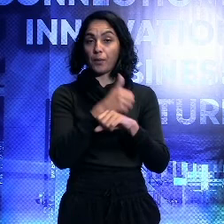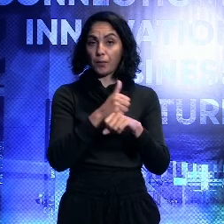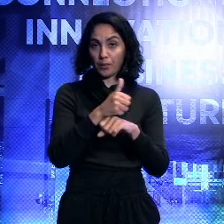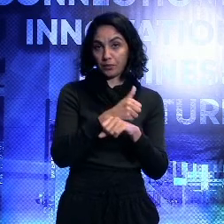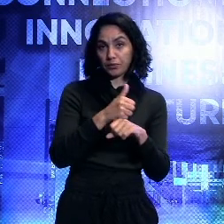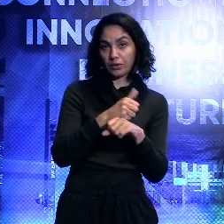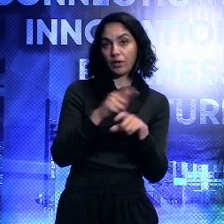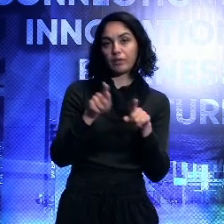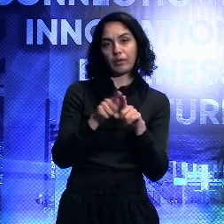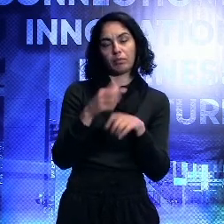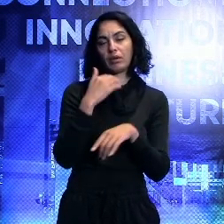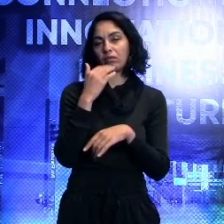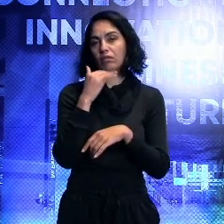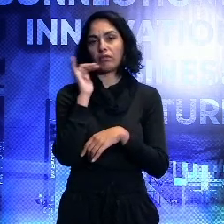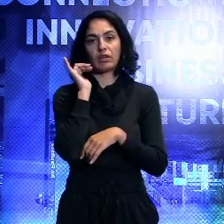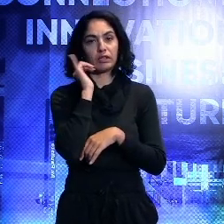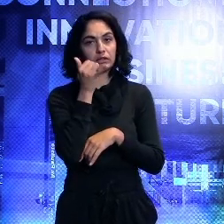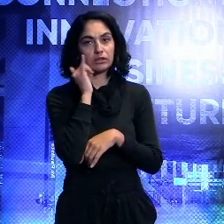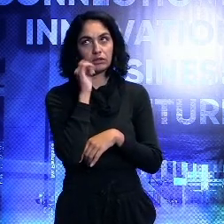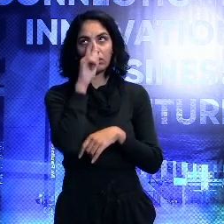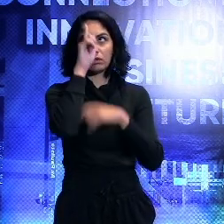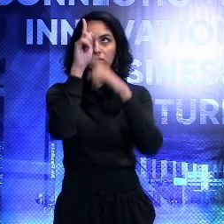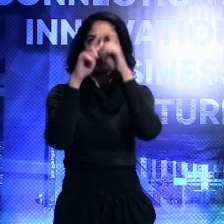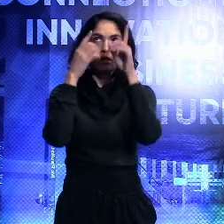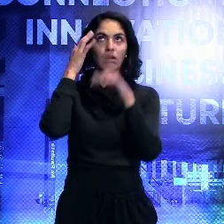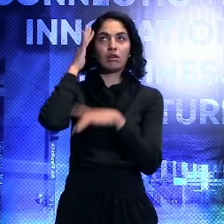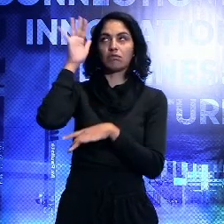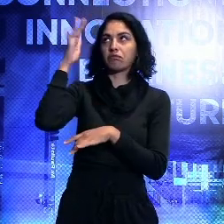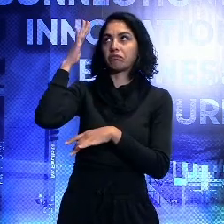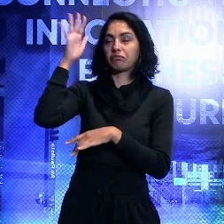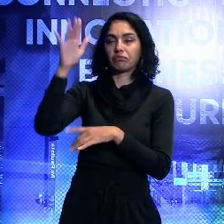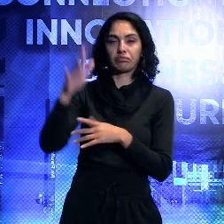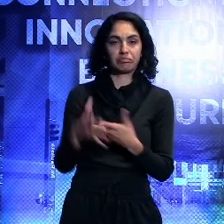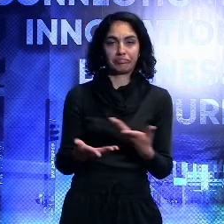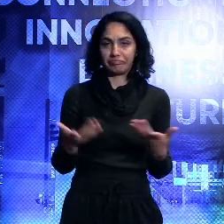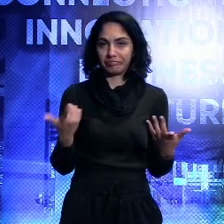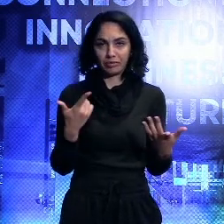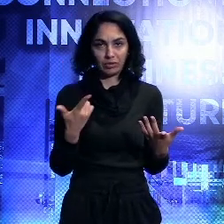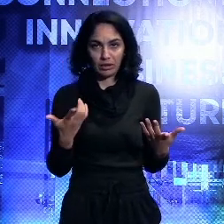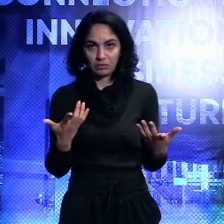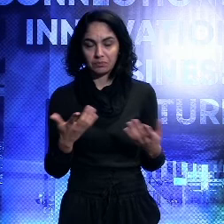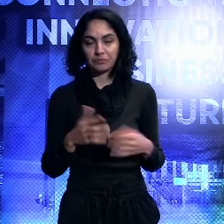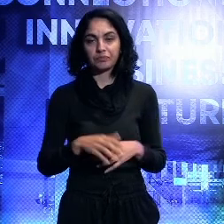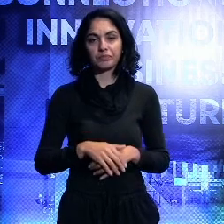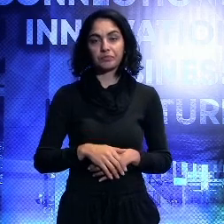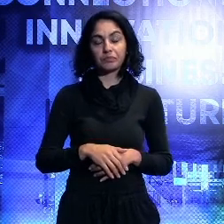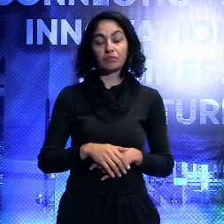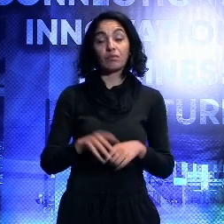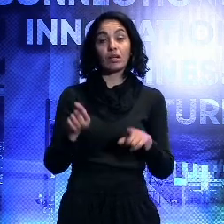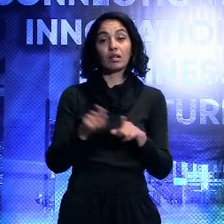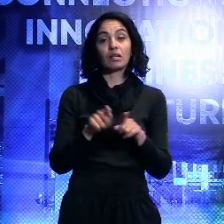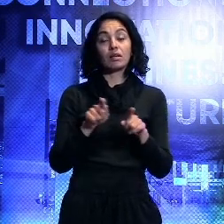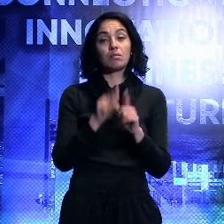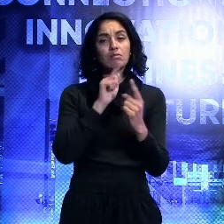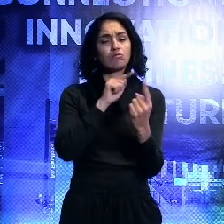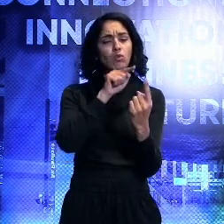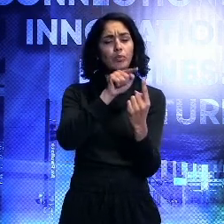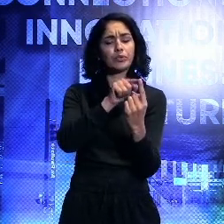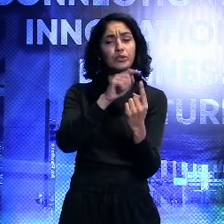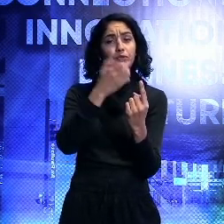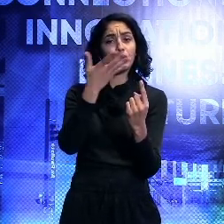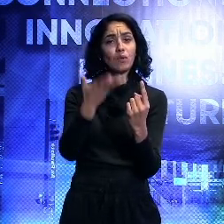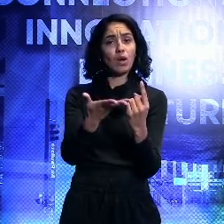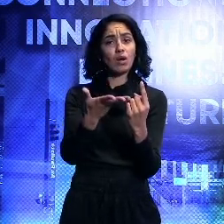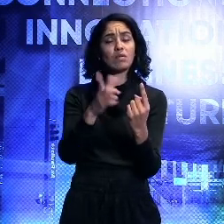você inventar uma história mirabolante que não vai ter aderência. Determinam elementos de linguagem e